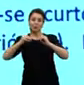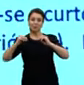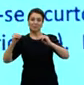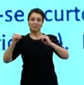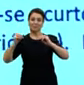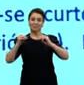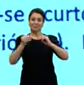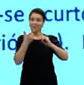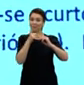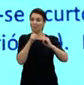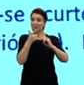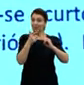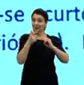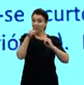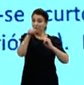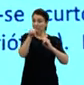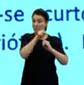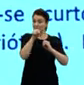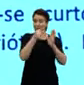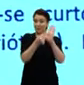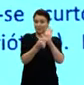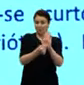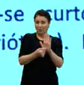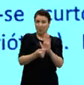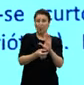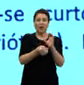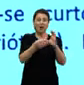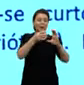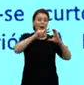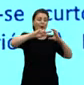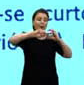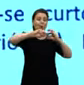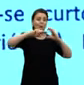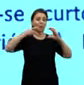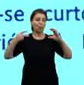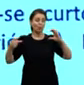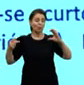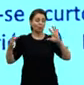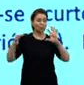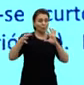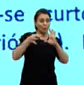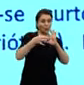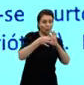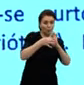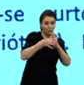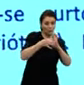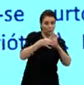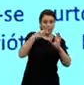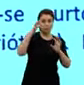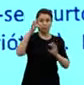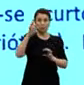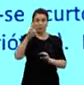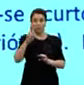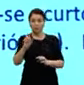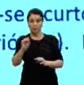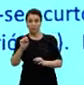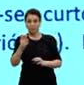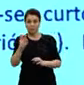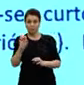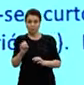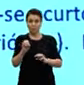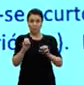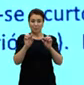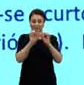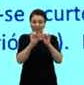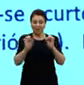aqui. Cada cromossomo, ele vai se ligar às fibras do fuso. Fuso é como se fossem essas